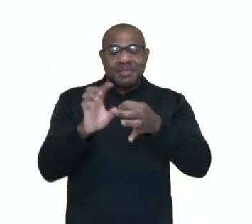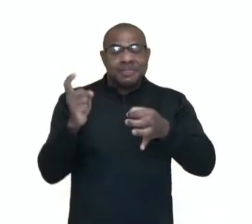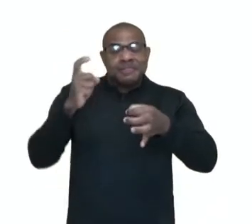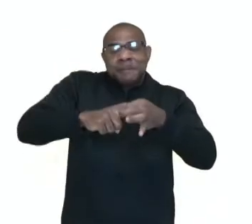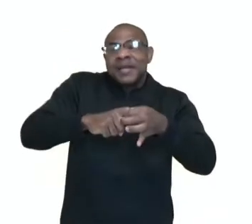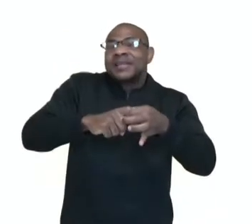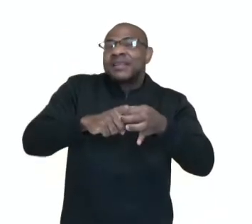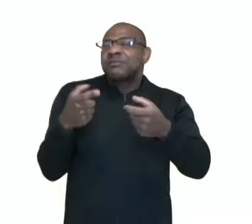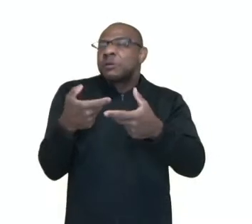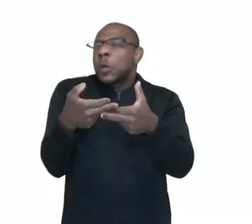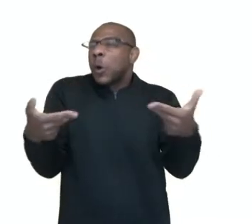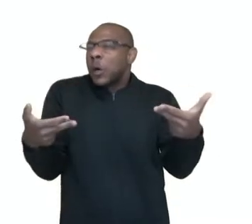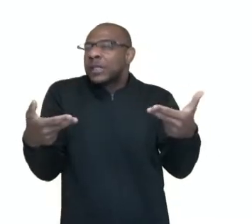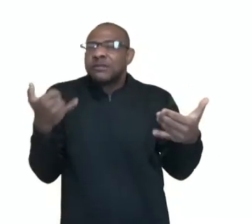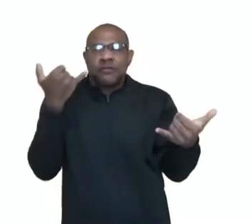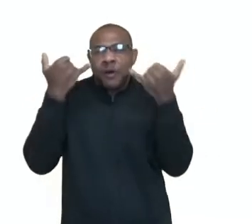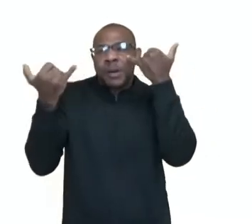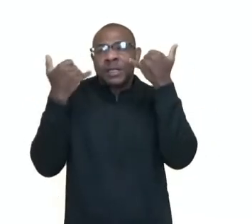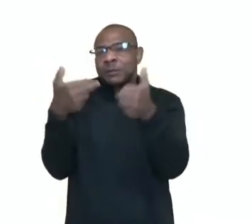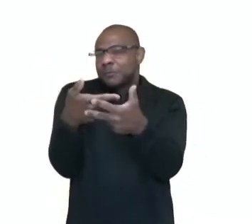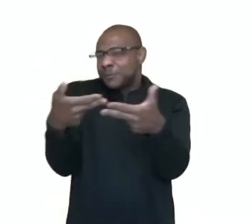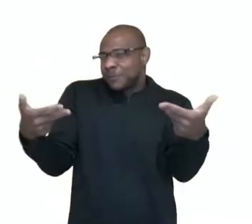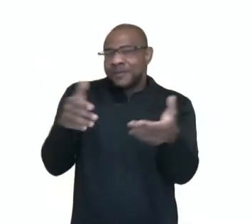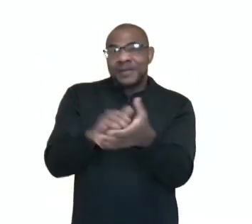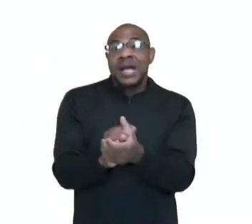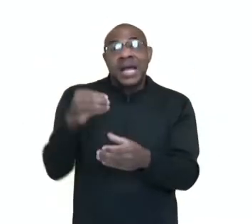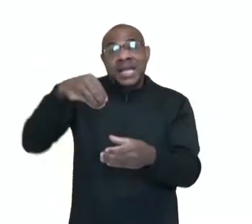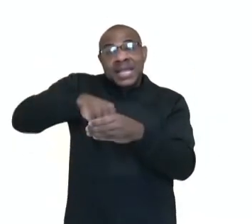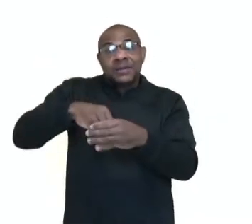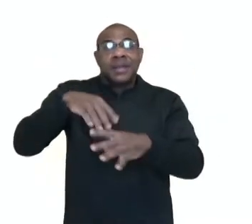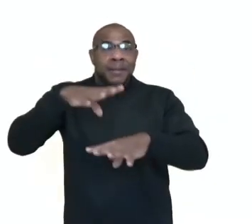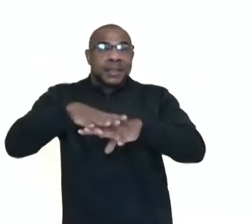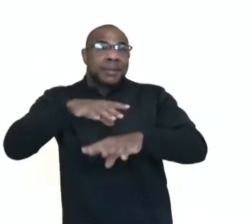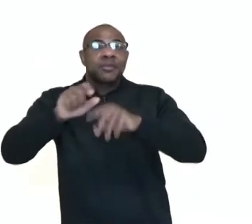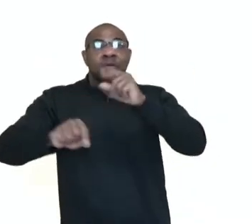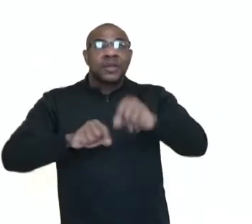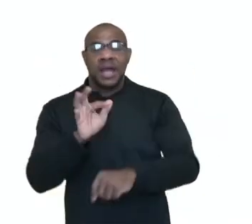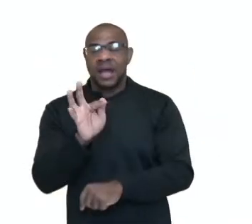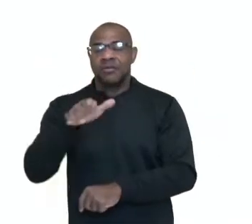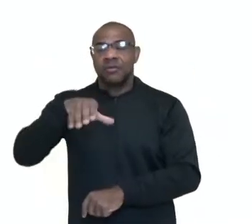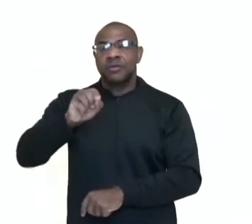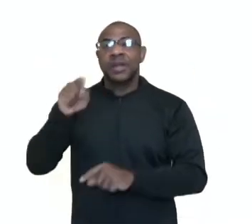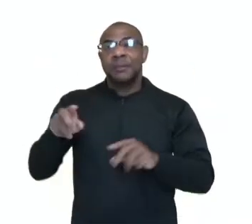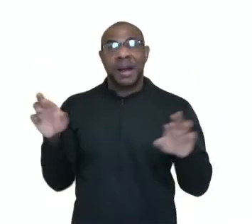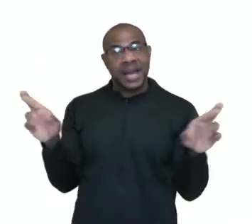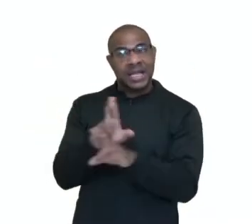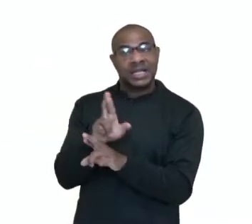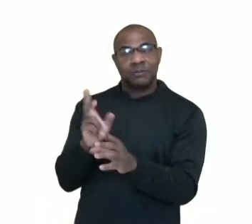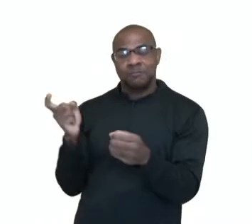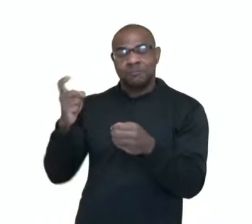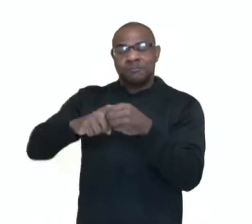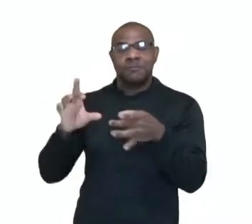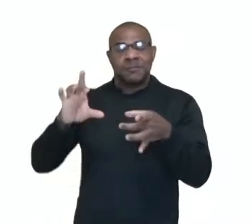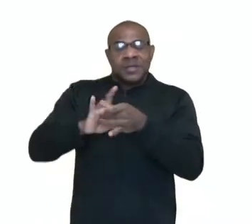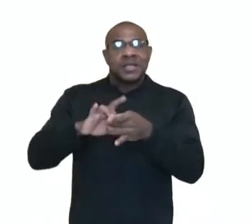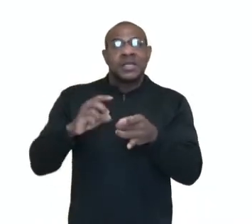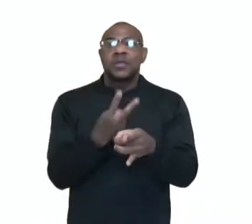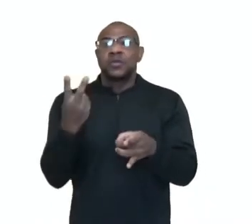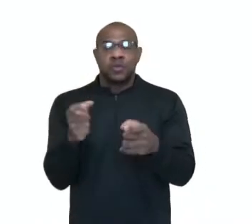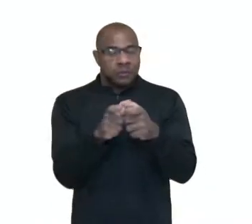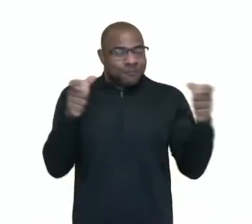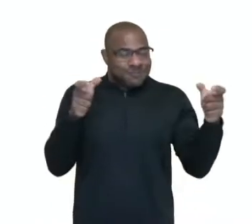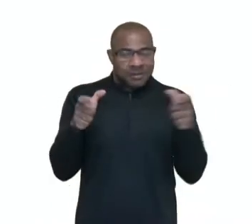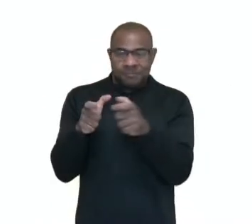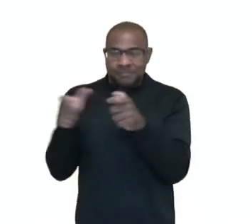entre coisas, entre informações. Na matemática, função é uma relação de dependência entre duas